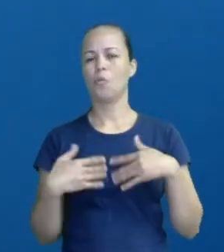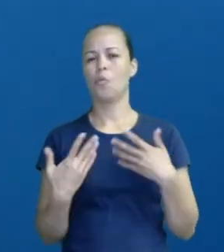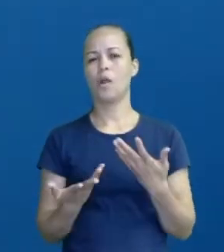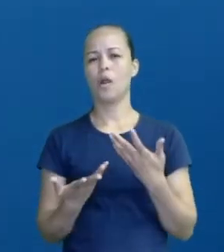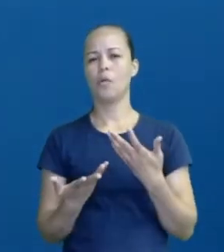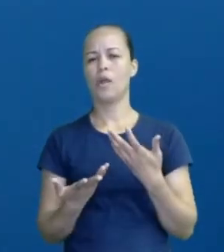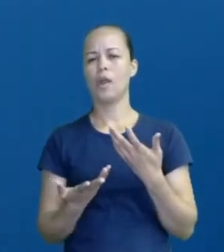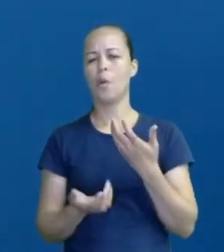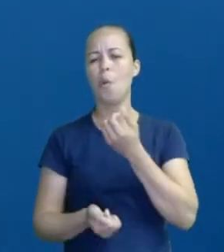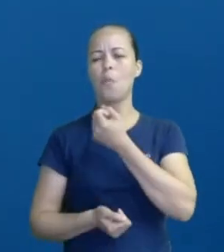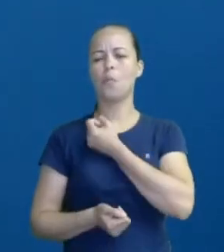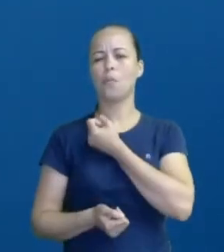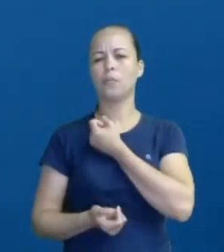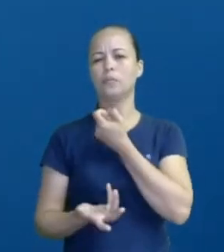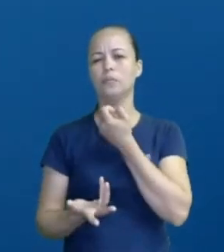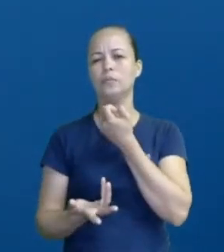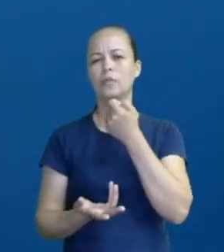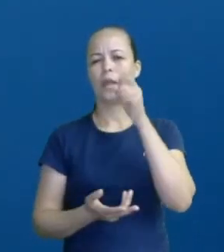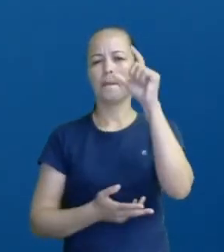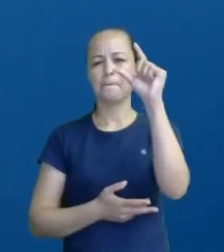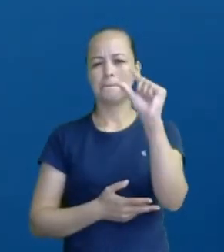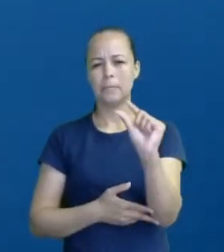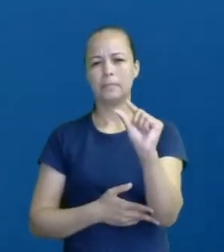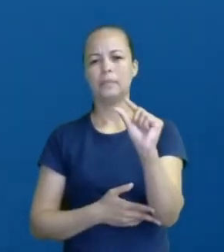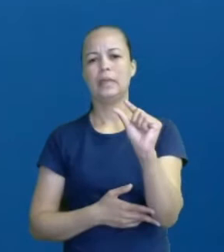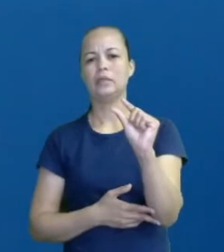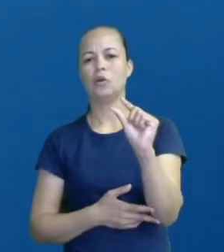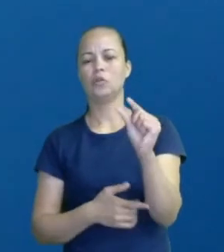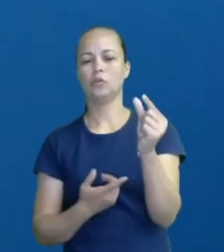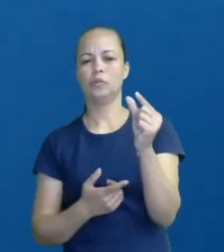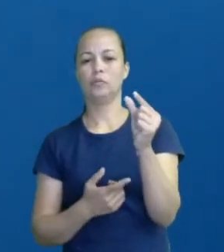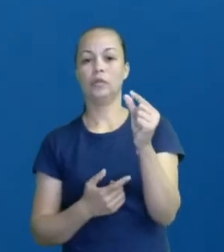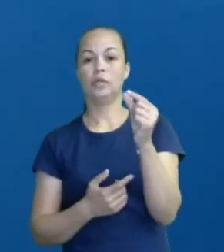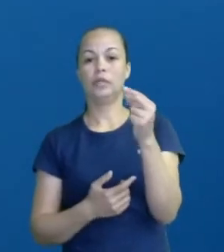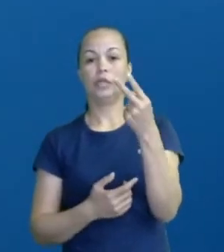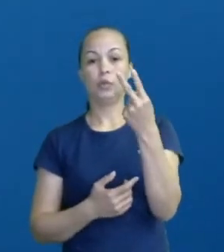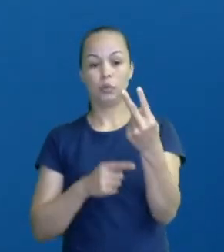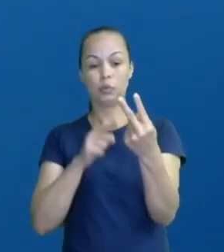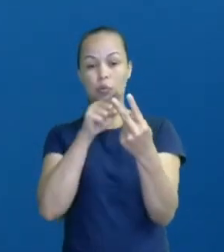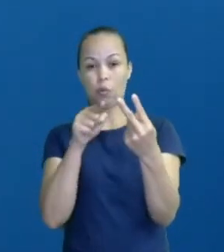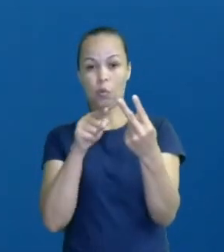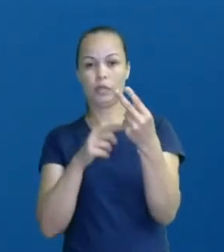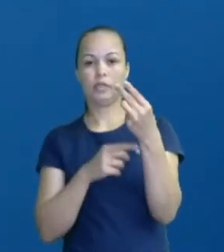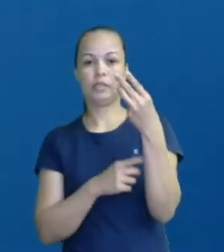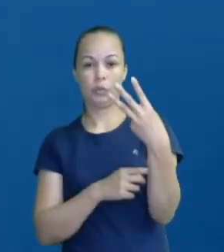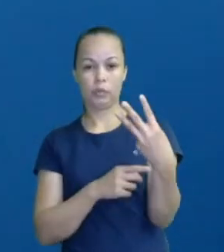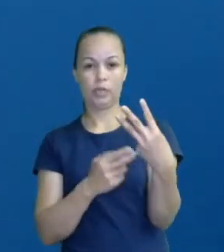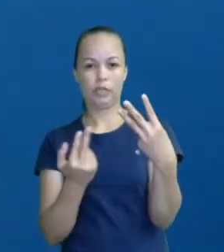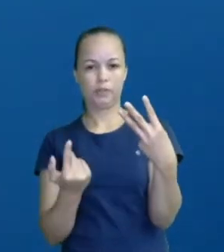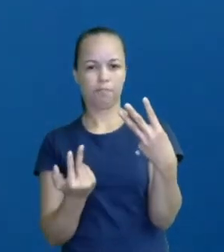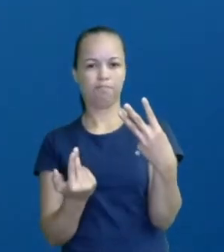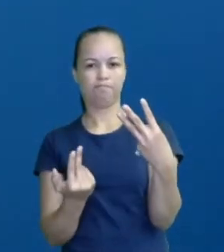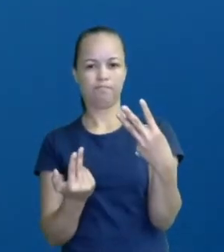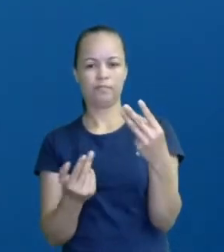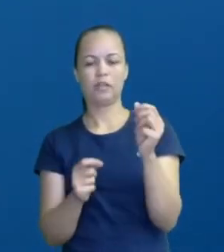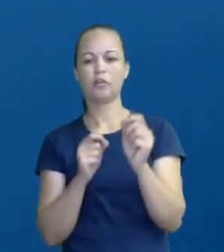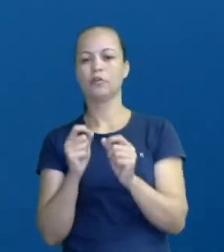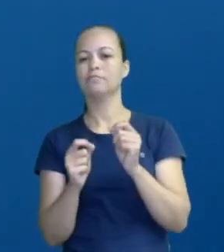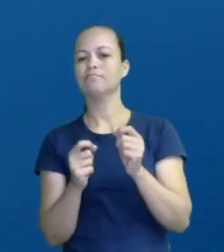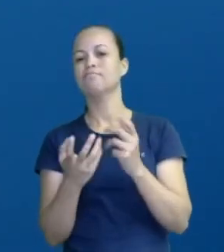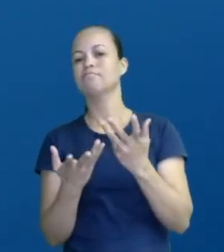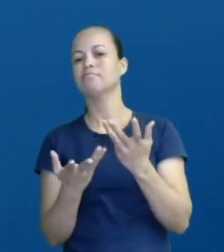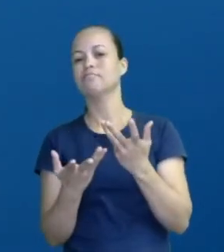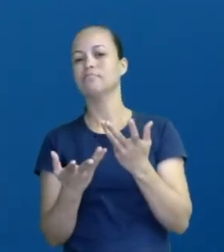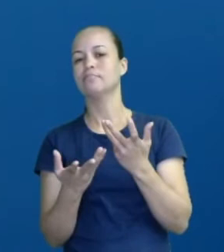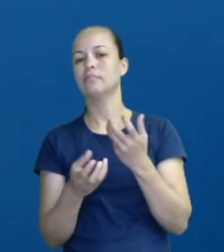o menor múltiplo que o 2 e o 3 têm igual? Tem em